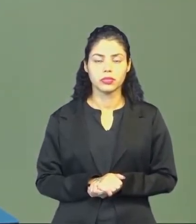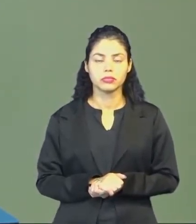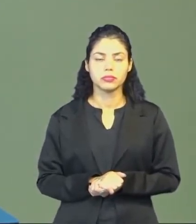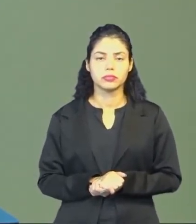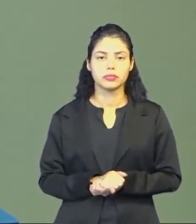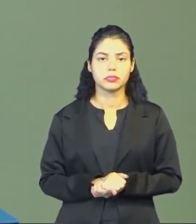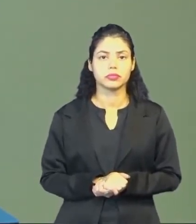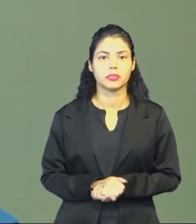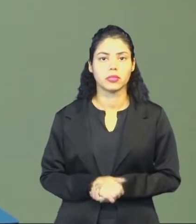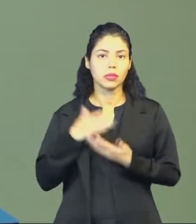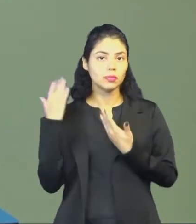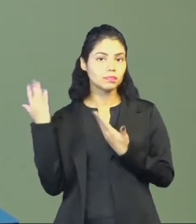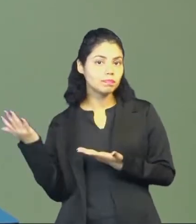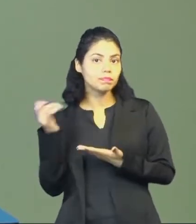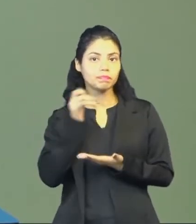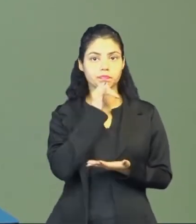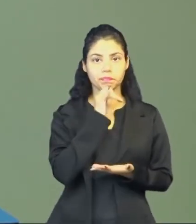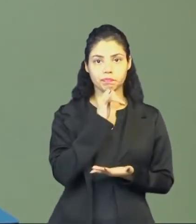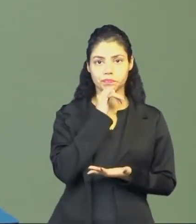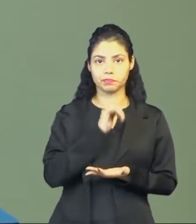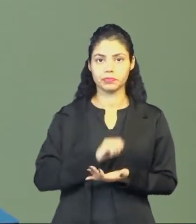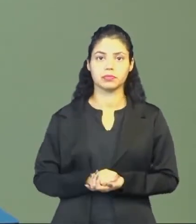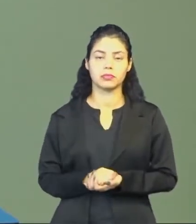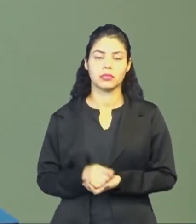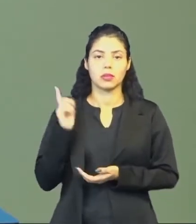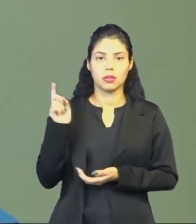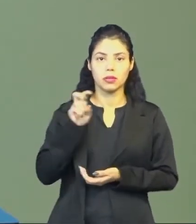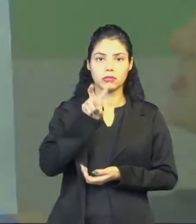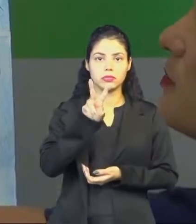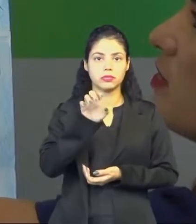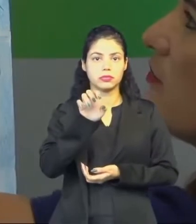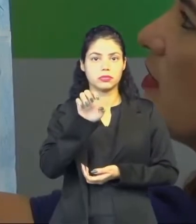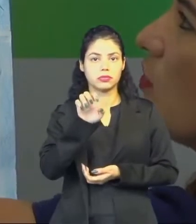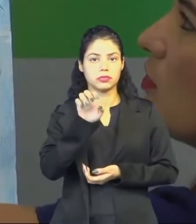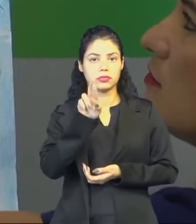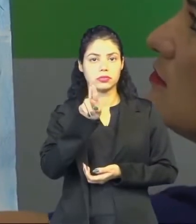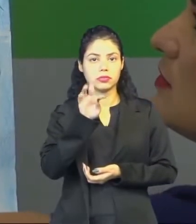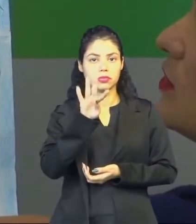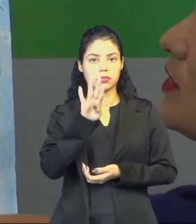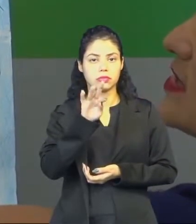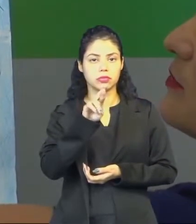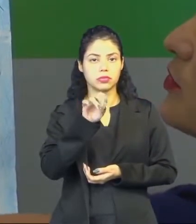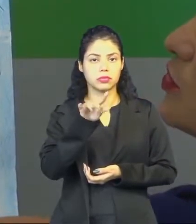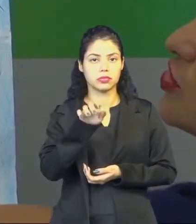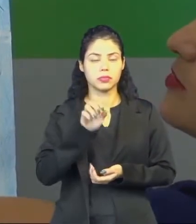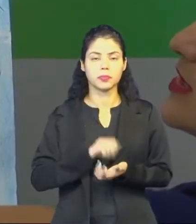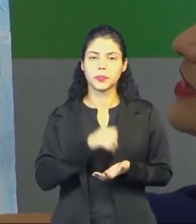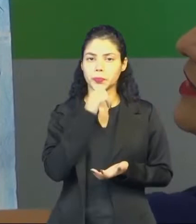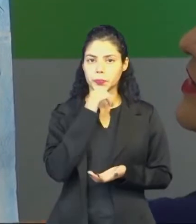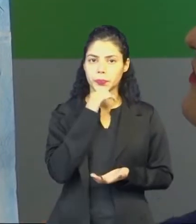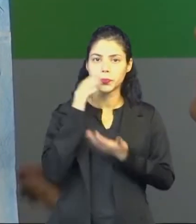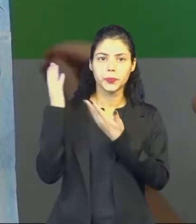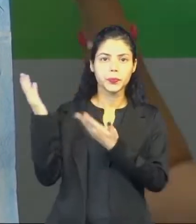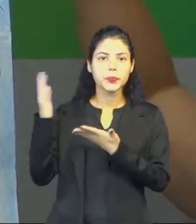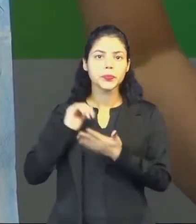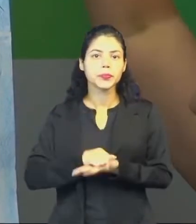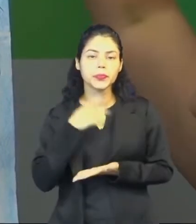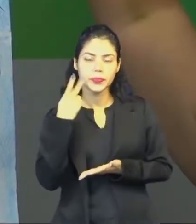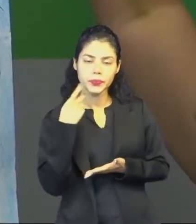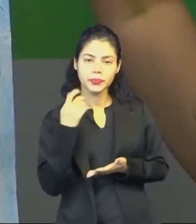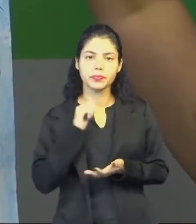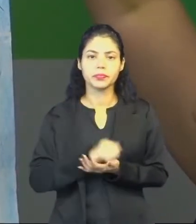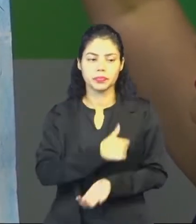Tá? Isso é um exemplo de um verbete. Nesse verbete, como vocês podem ver, ó, o exemplo que nós temos aqui fala